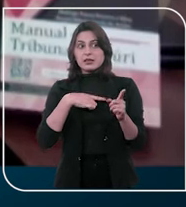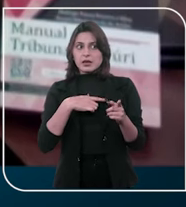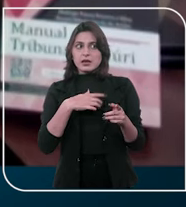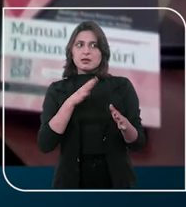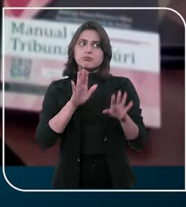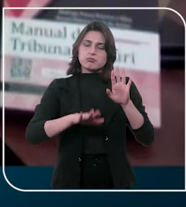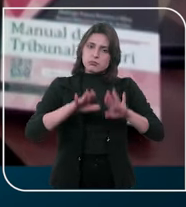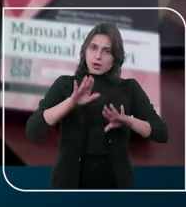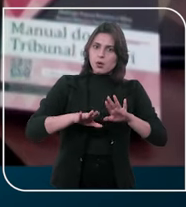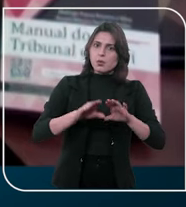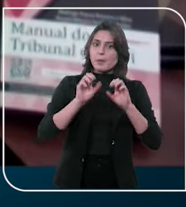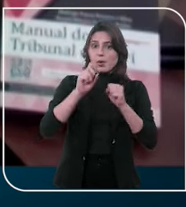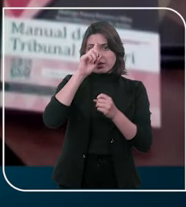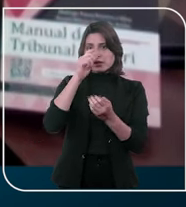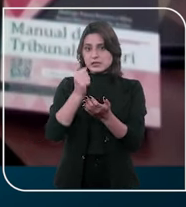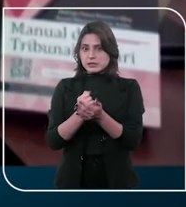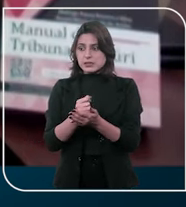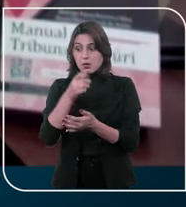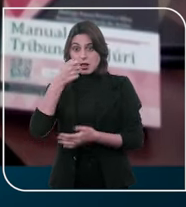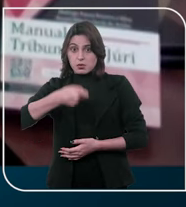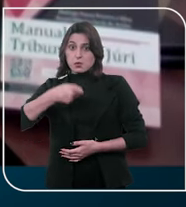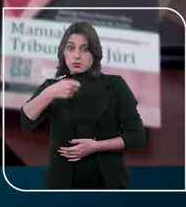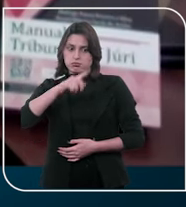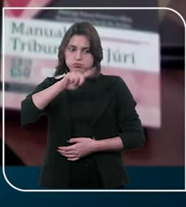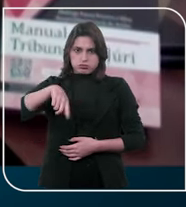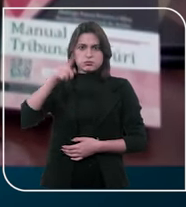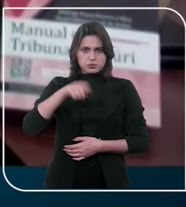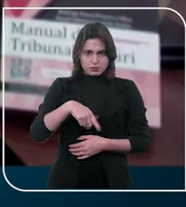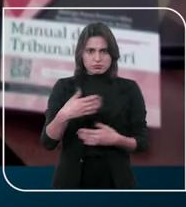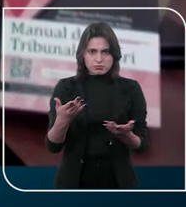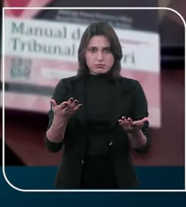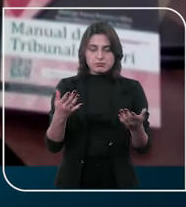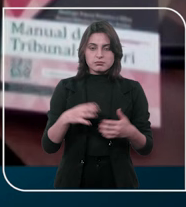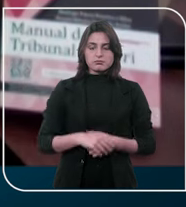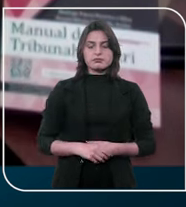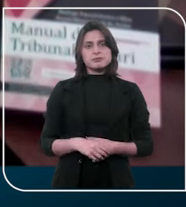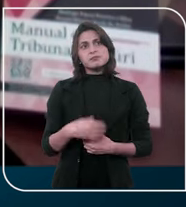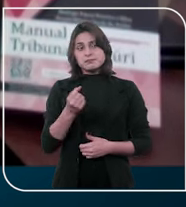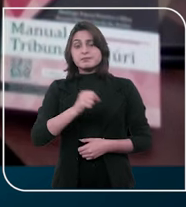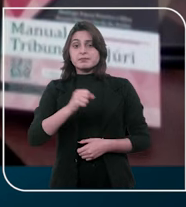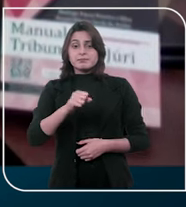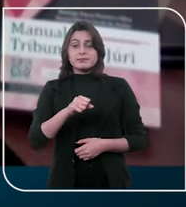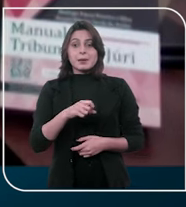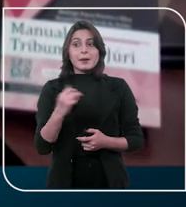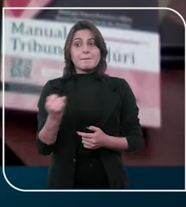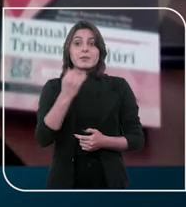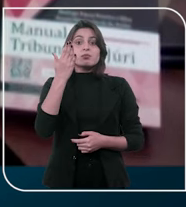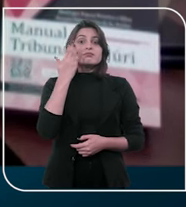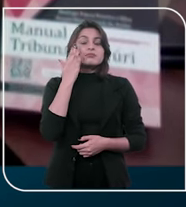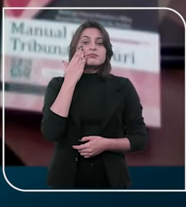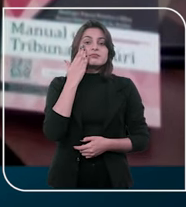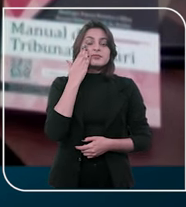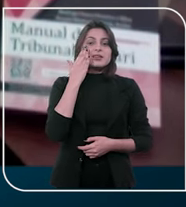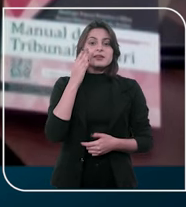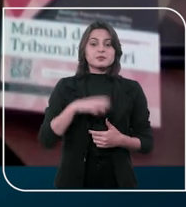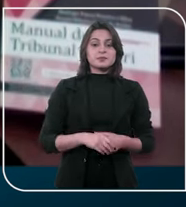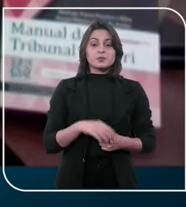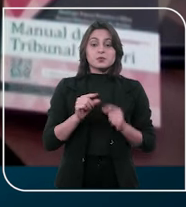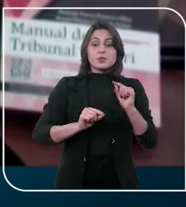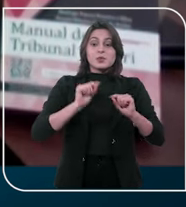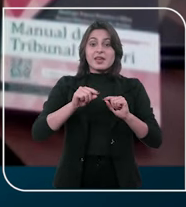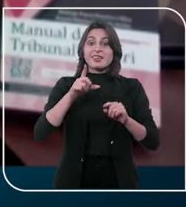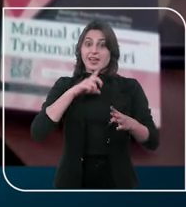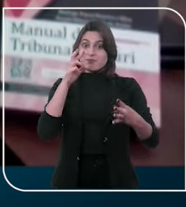Sim, mas é importante a gente entender que a partir do momento em que há um recurso por parte